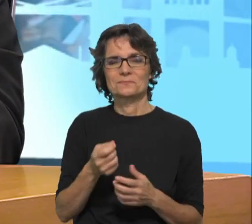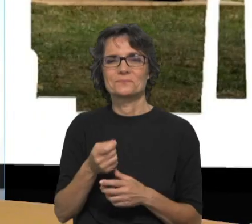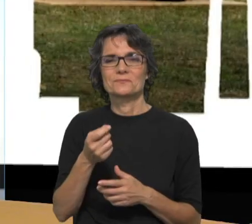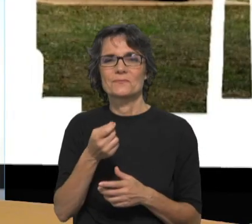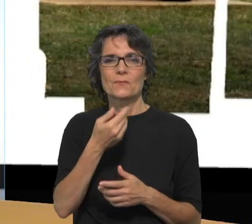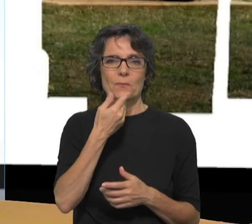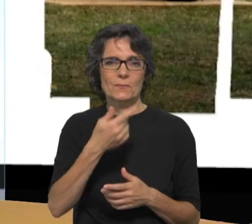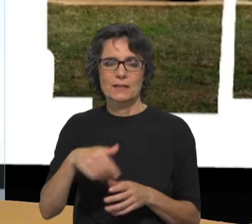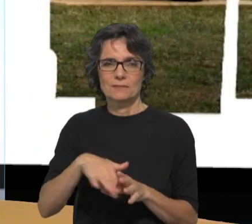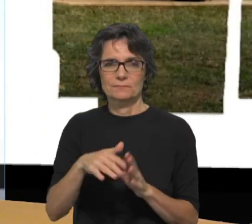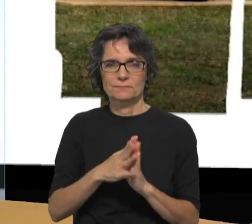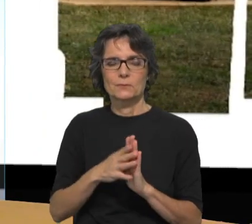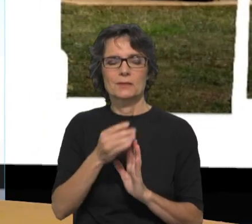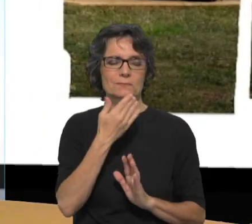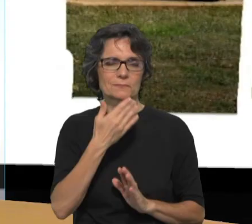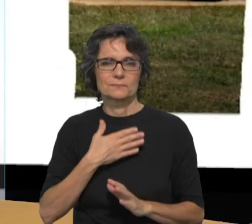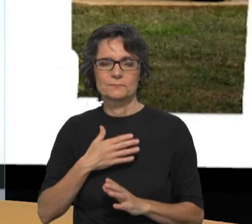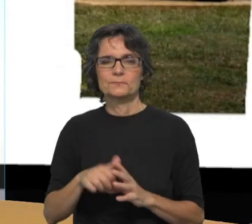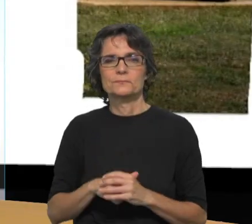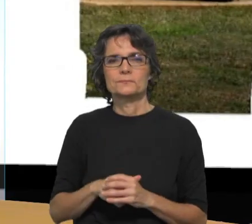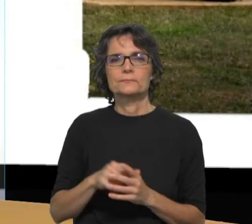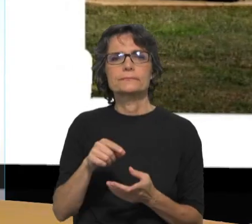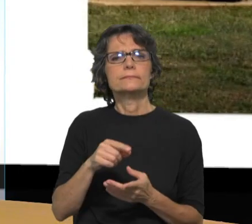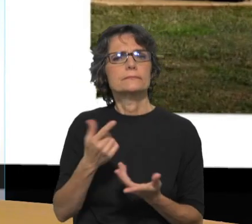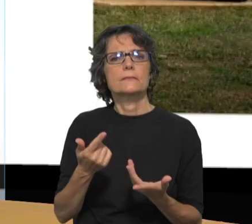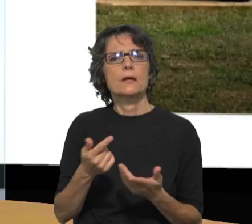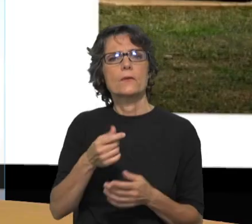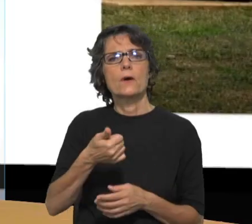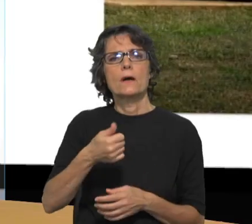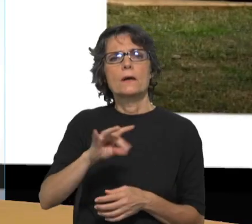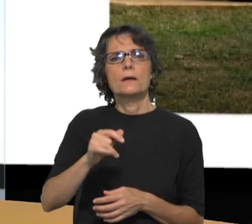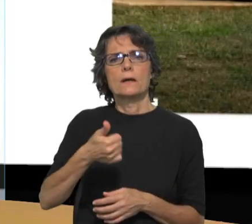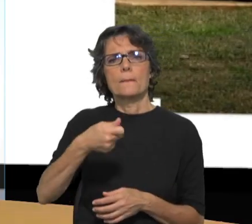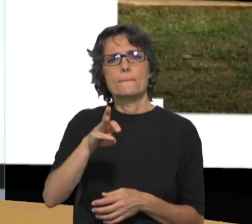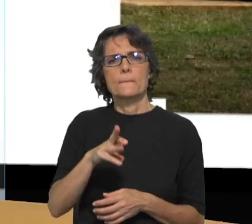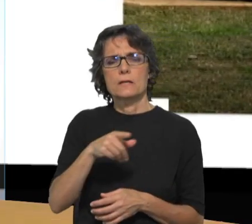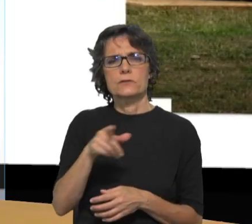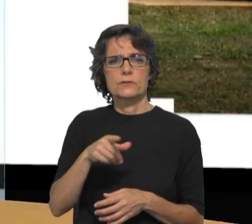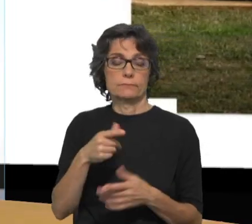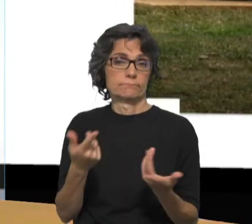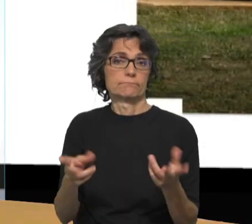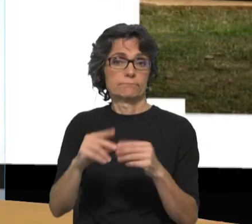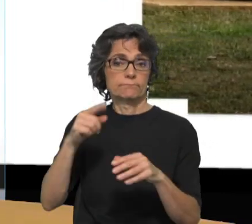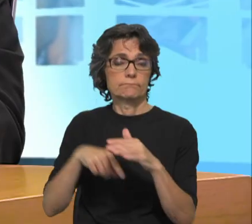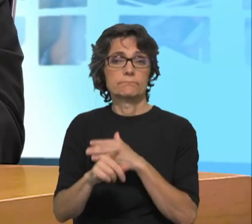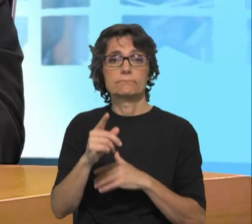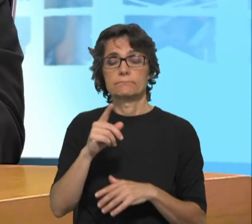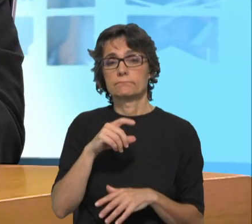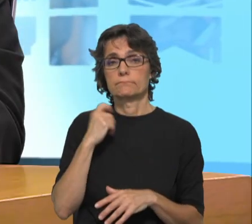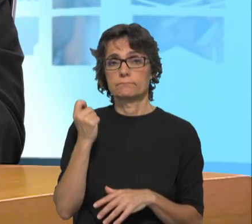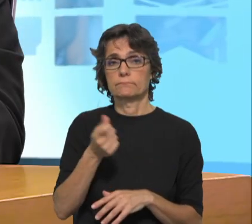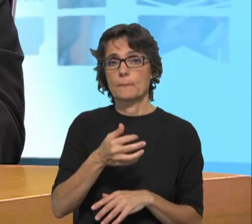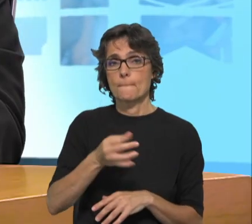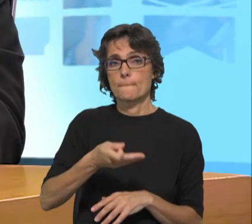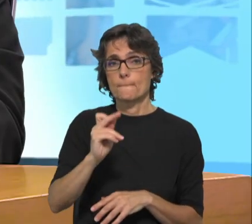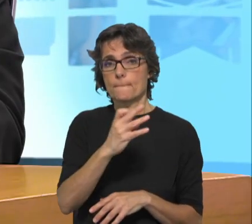precisamente sobre este novo capítulo que se abre na Diocese de Beja. Que expectativas é que tem, já 15 dias depois da entrada de Dom Fernando Paiva na Diocese,